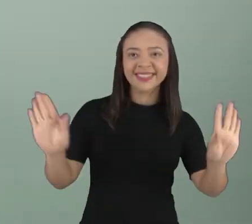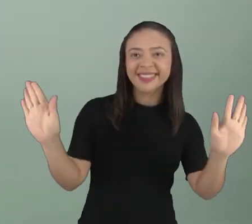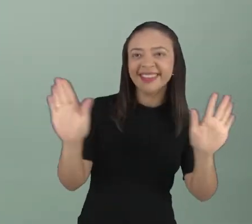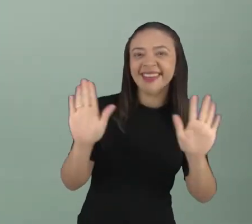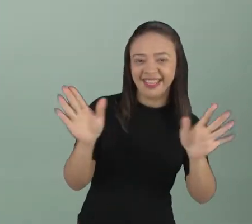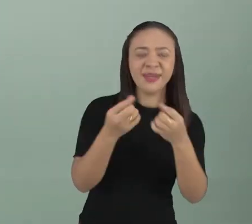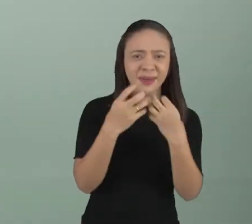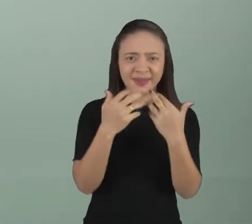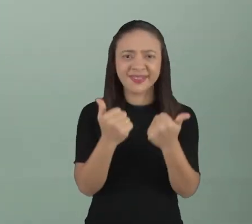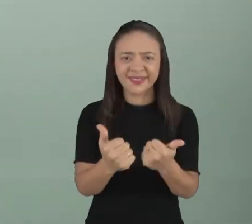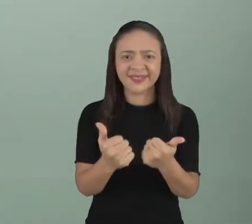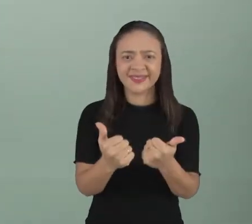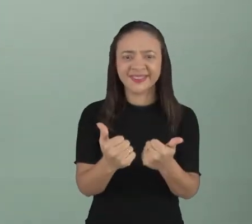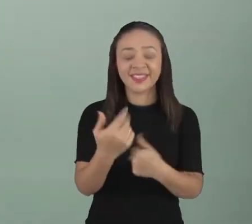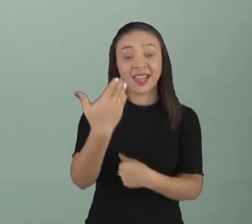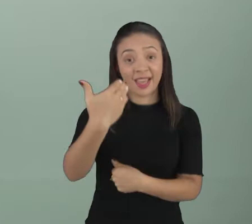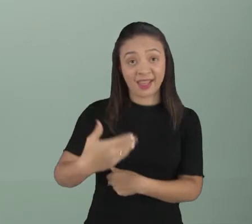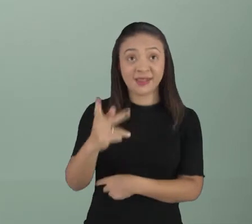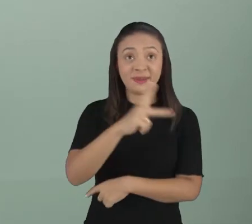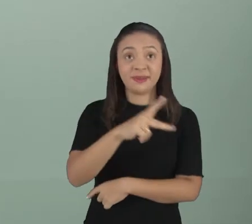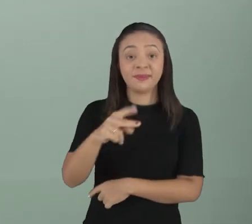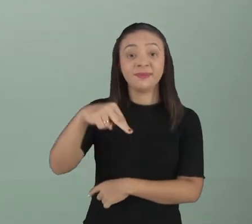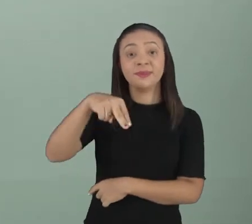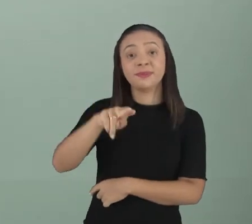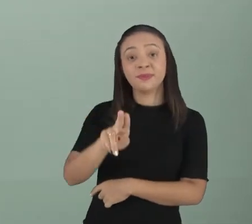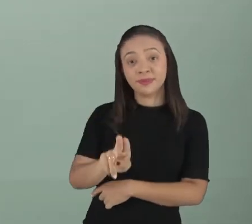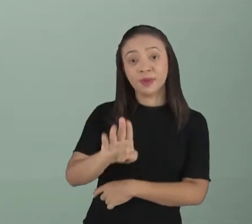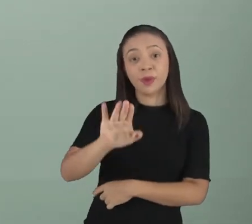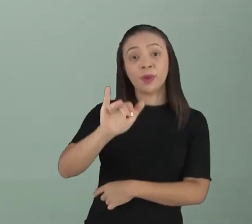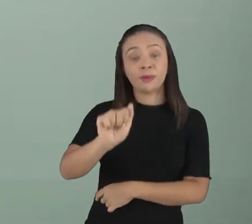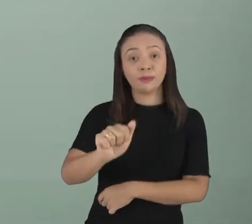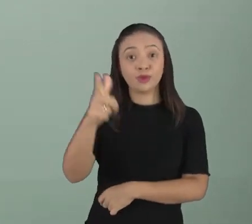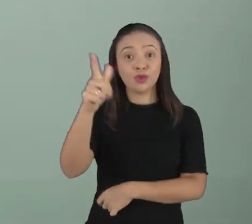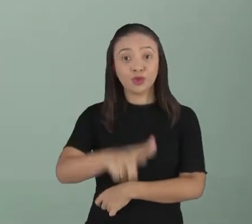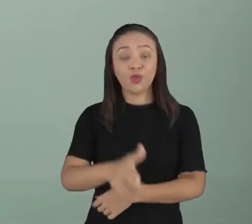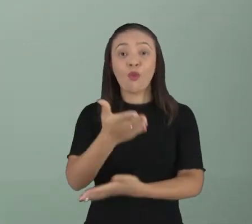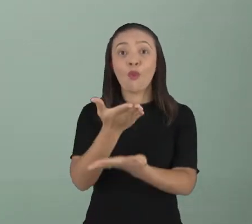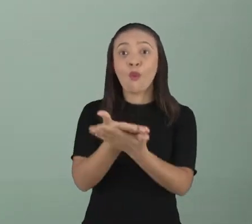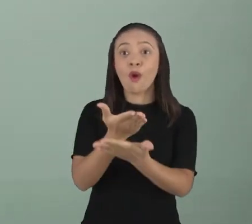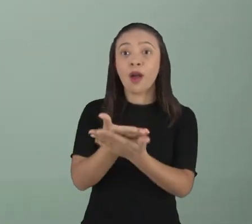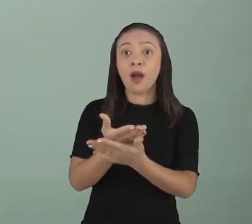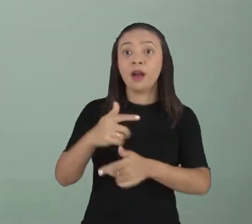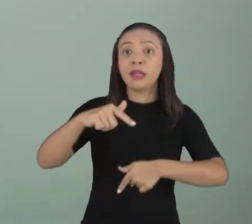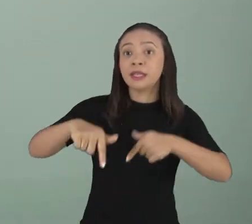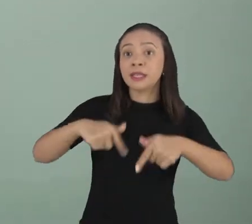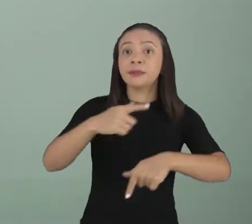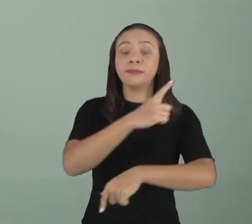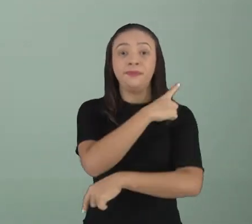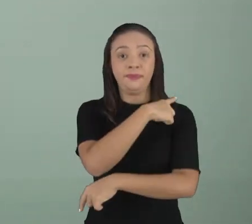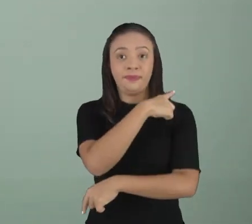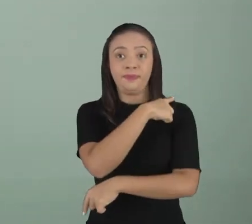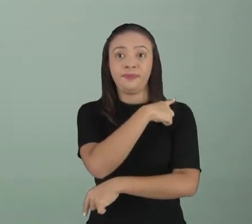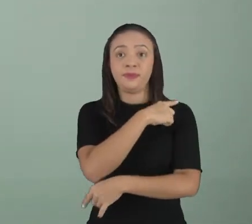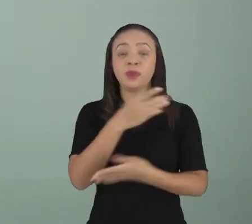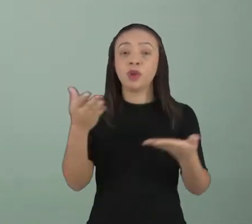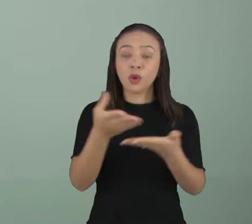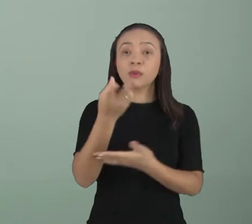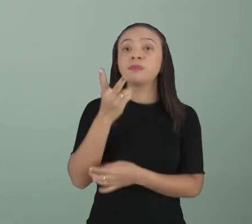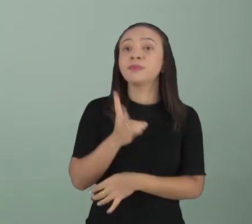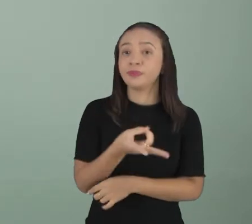Olá, pessoal, tudo bem? Sou a professora Núbia. Vamos para mais uma aula de Química da primeira série e hoje a gente vai